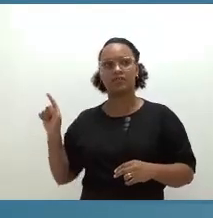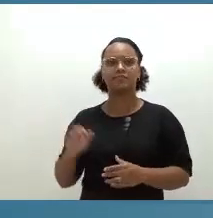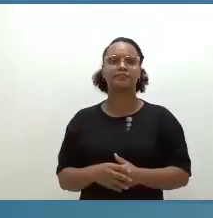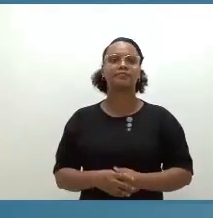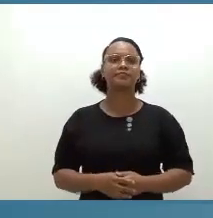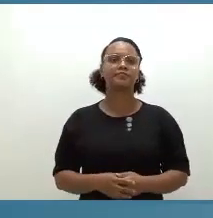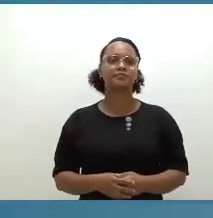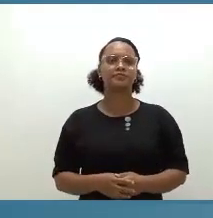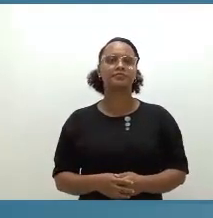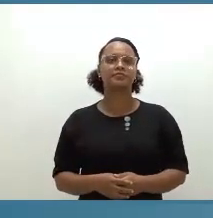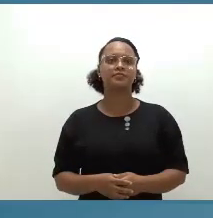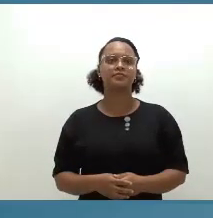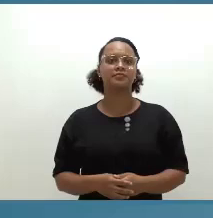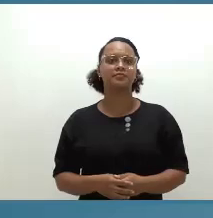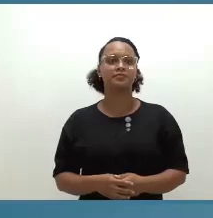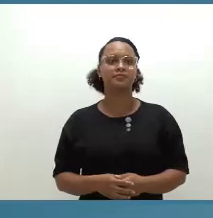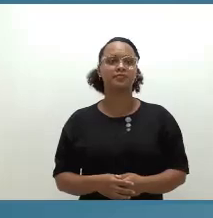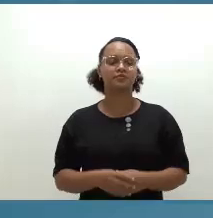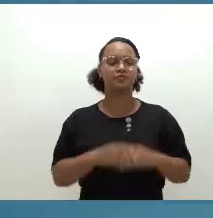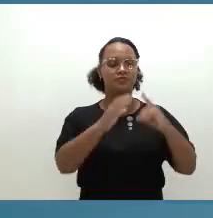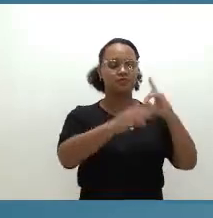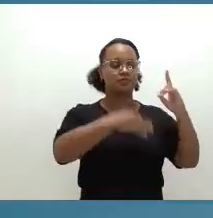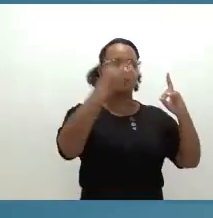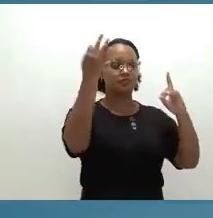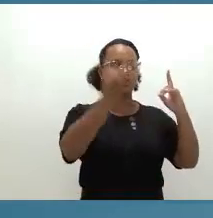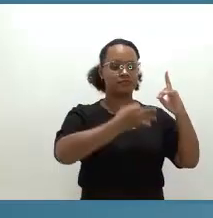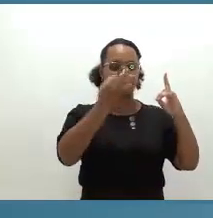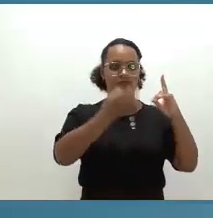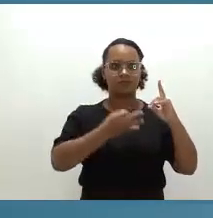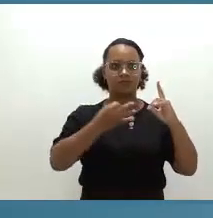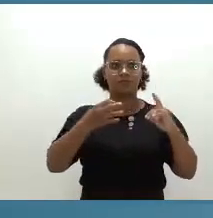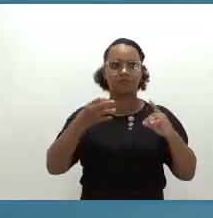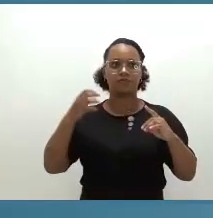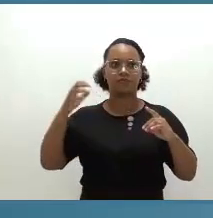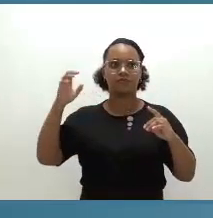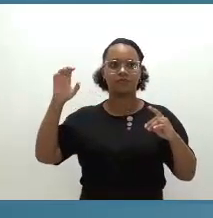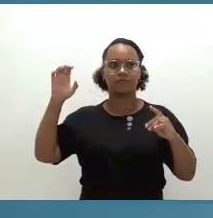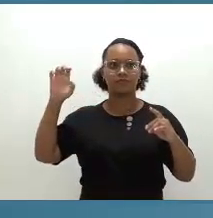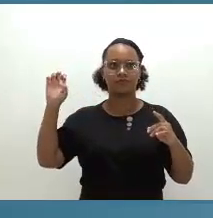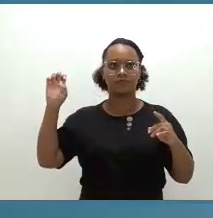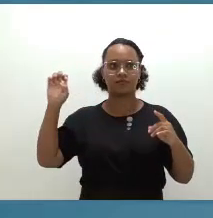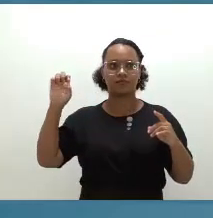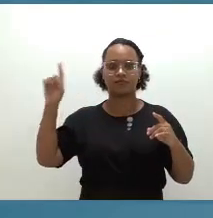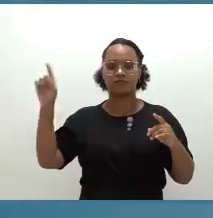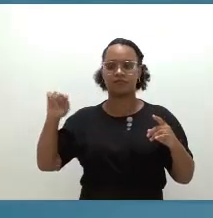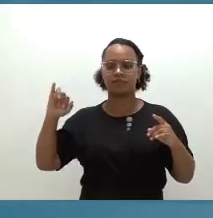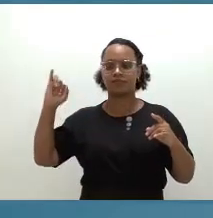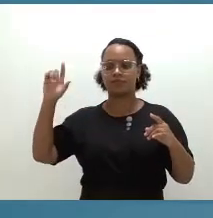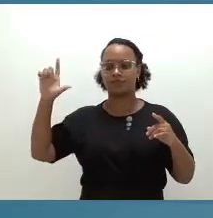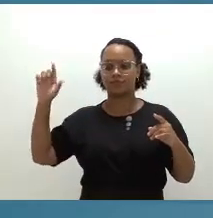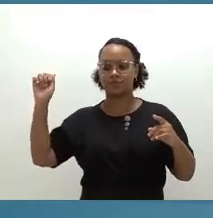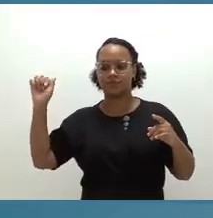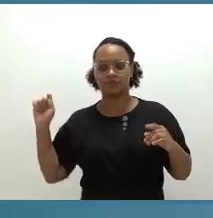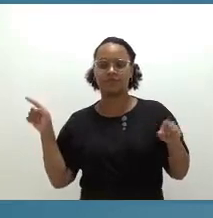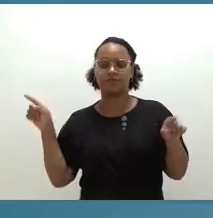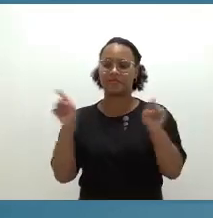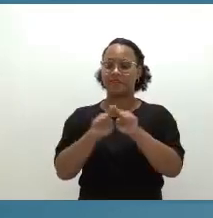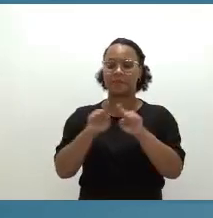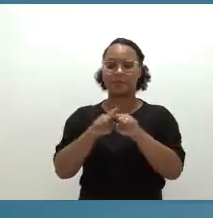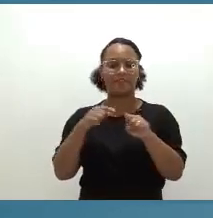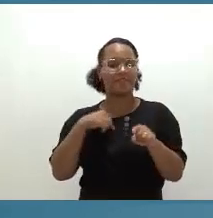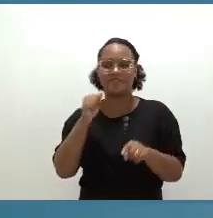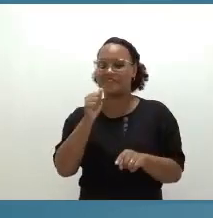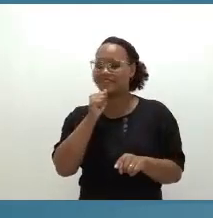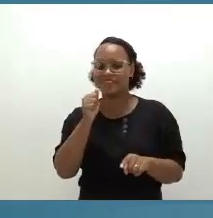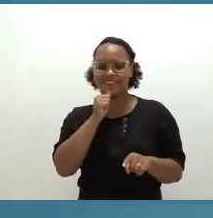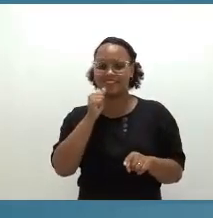Desembargador Exilda Pastana Mutran. Obrigado, presidente. Eu também, ainda não é chegada a minha hora, excelência.